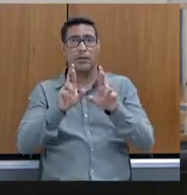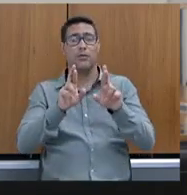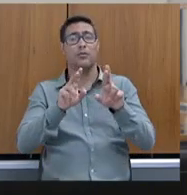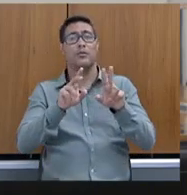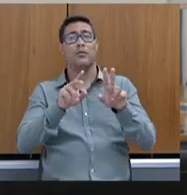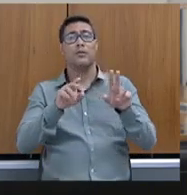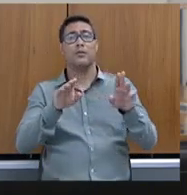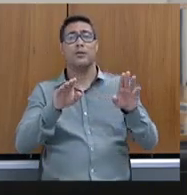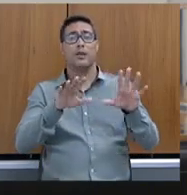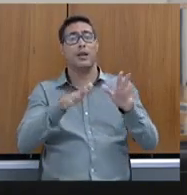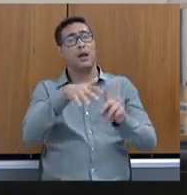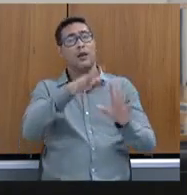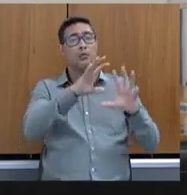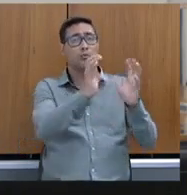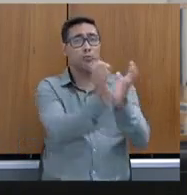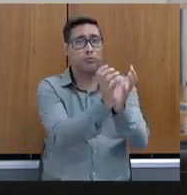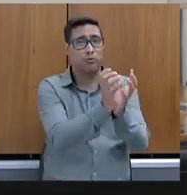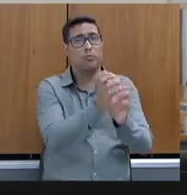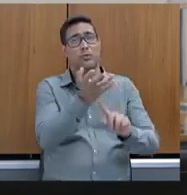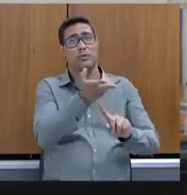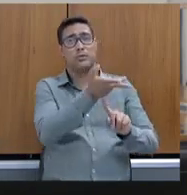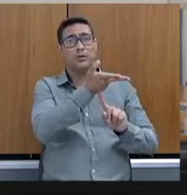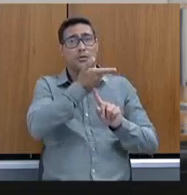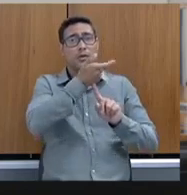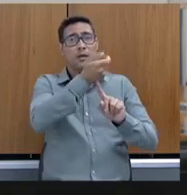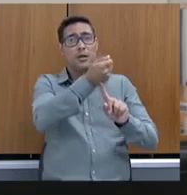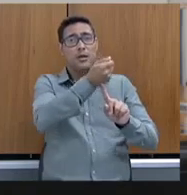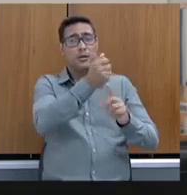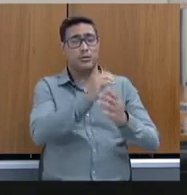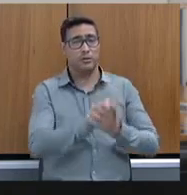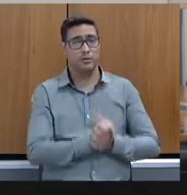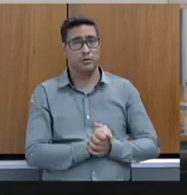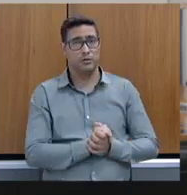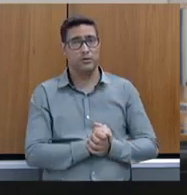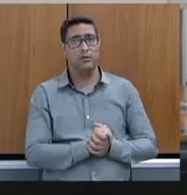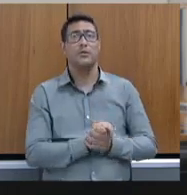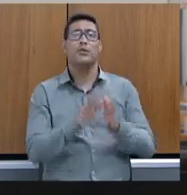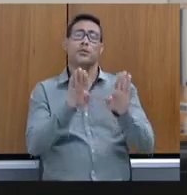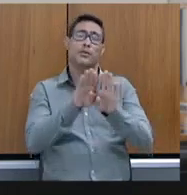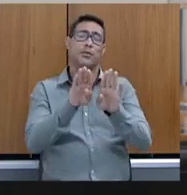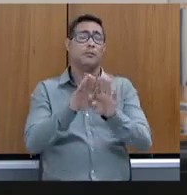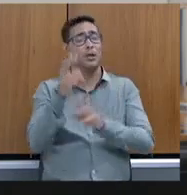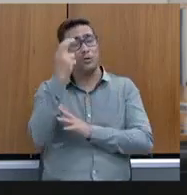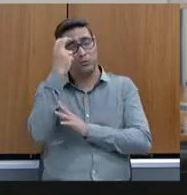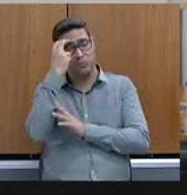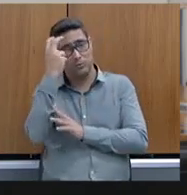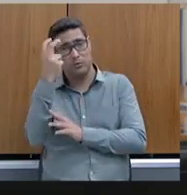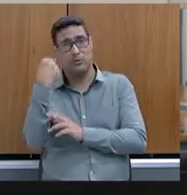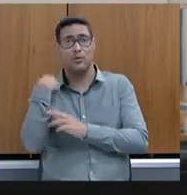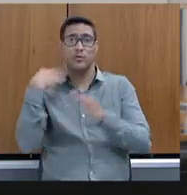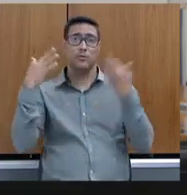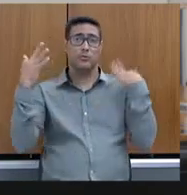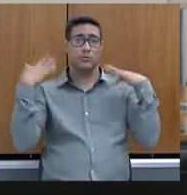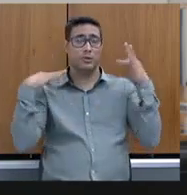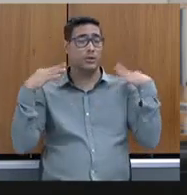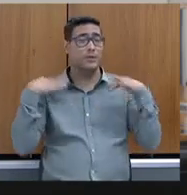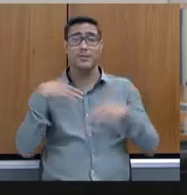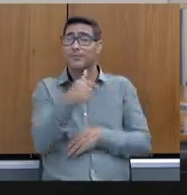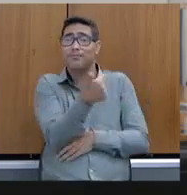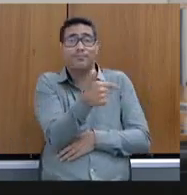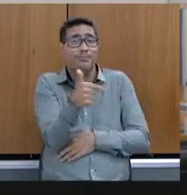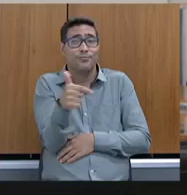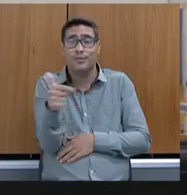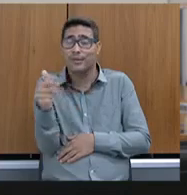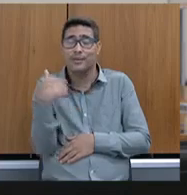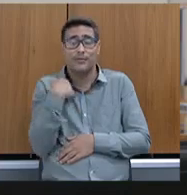artísticas né com relação a a questão do segmento da cultura e do Turismo nós não tínhamos nós